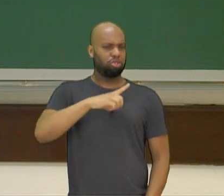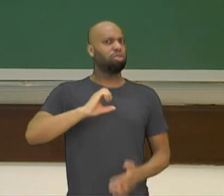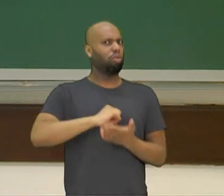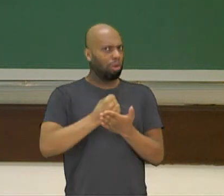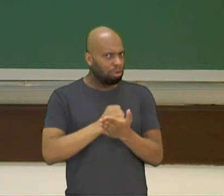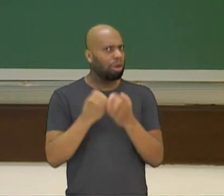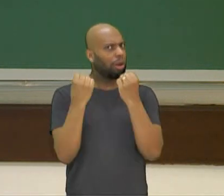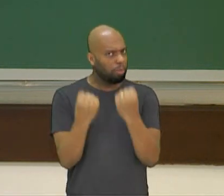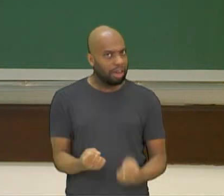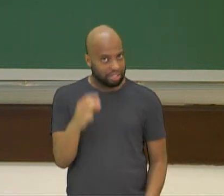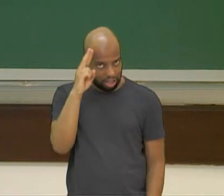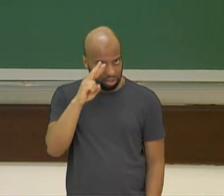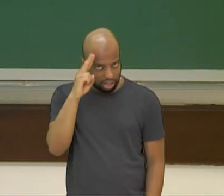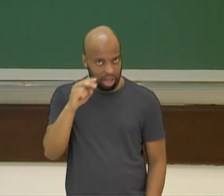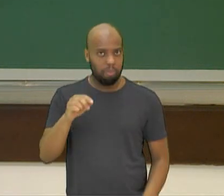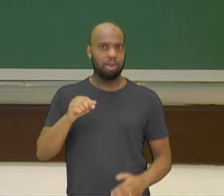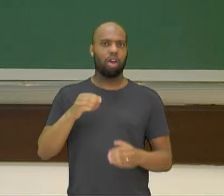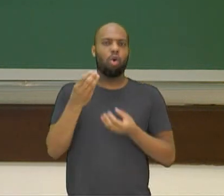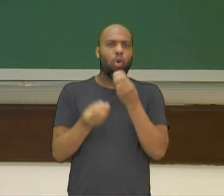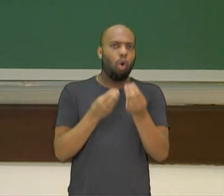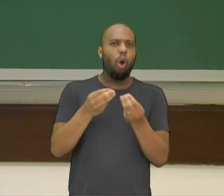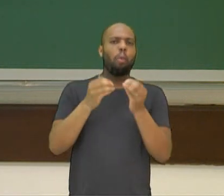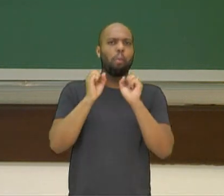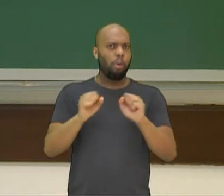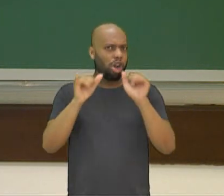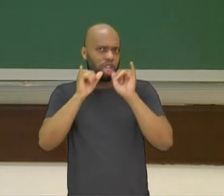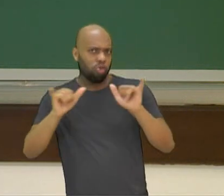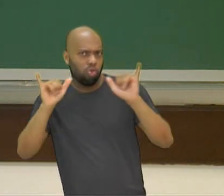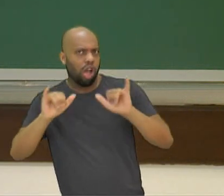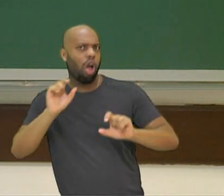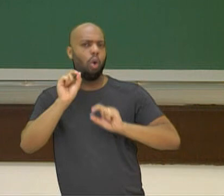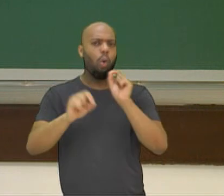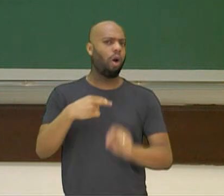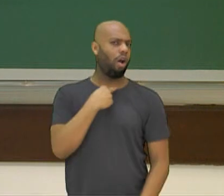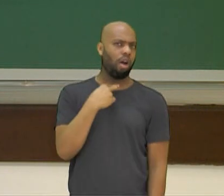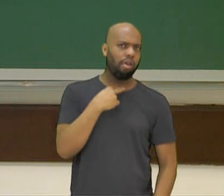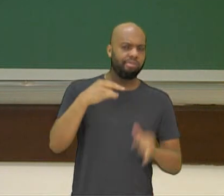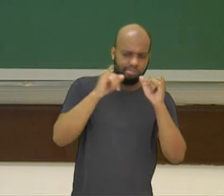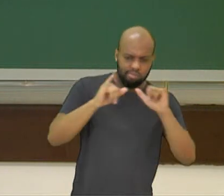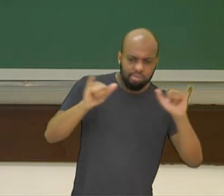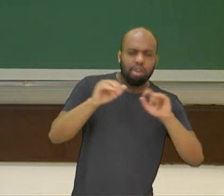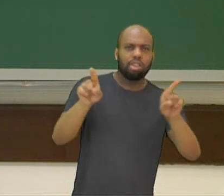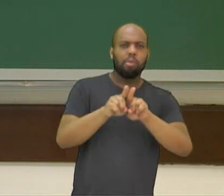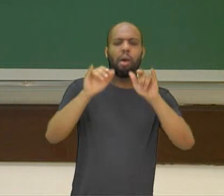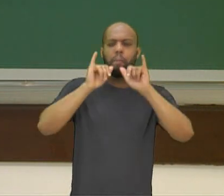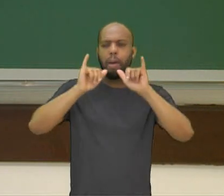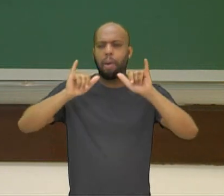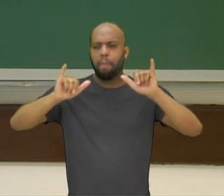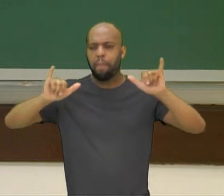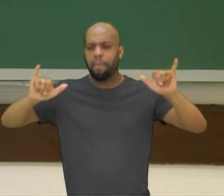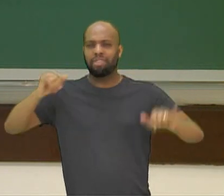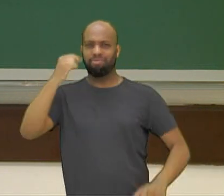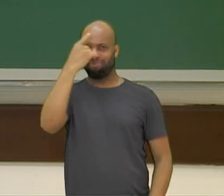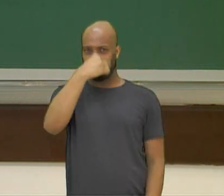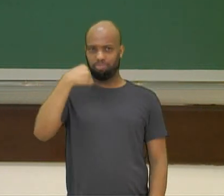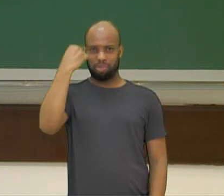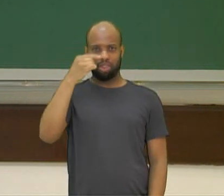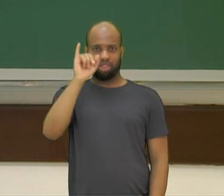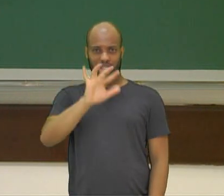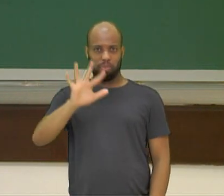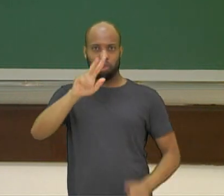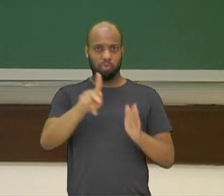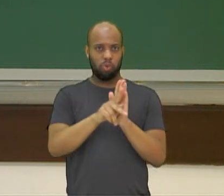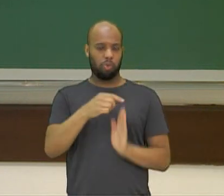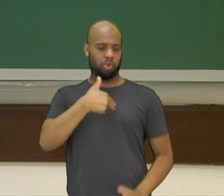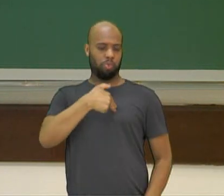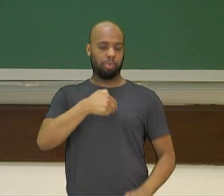aula anterior da propaganda, do que era ou não divulgado, a propagação da imagem de Getúlio Vargas. Então, tudo isso daí a gente vai entender. Só que a gente